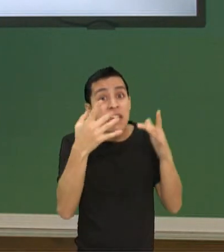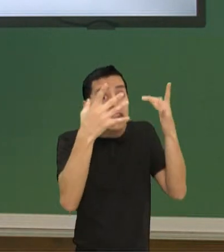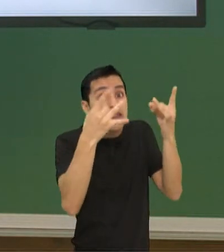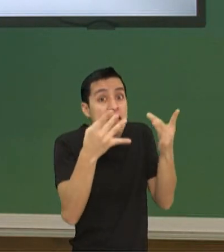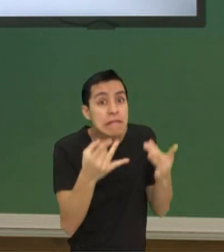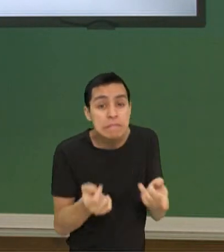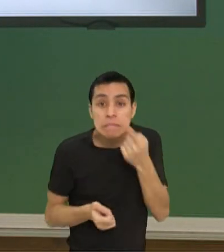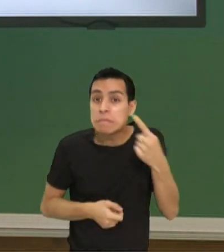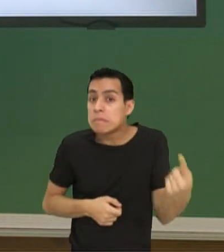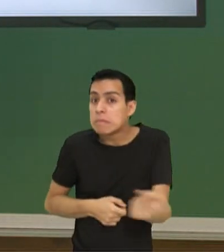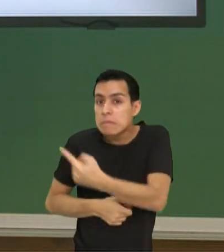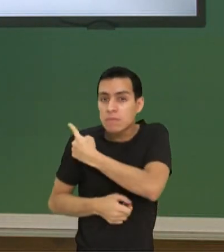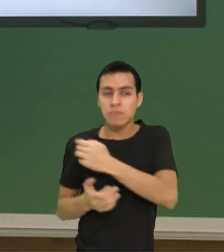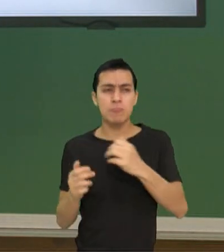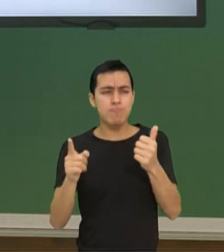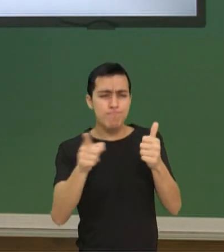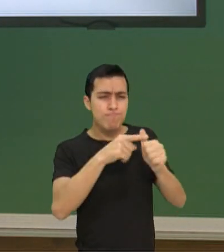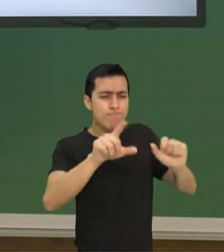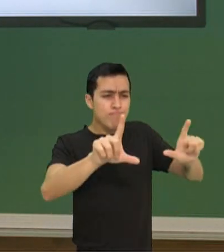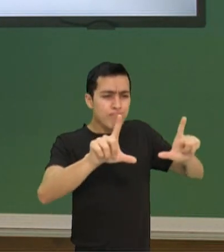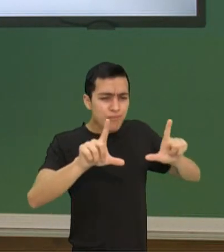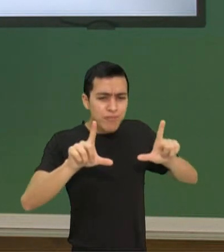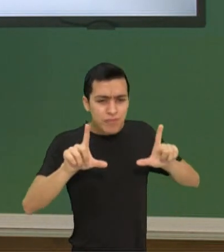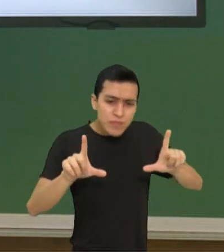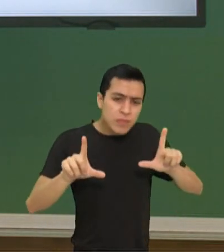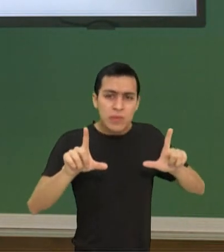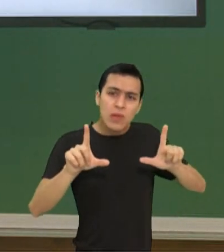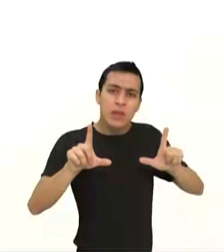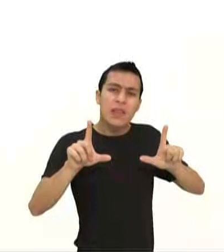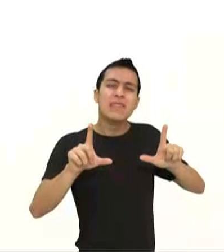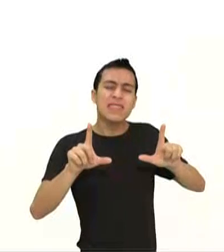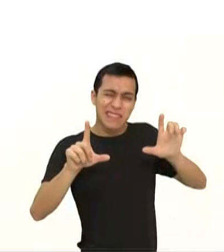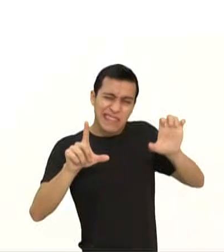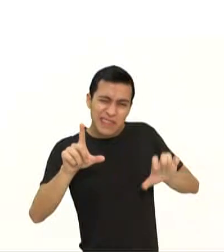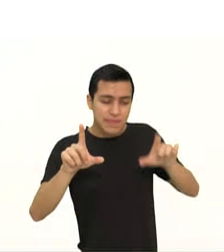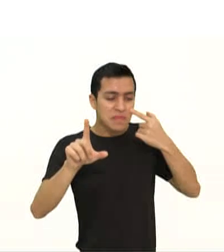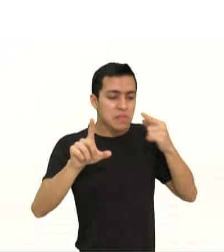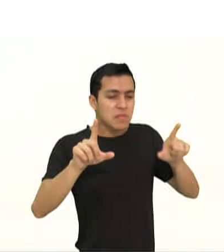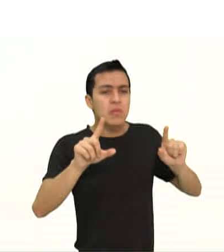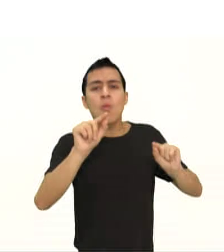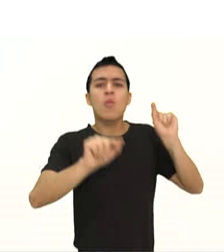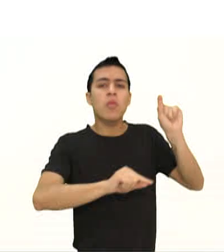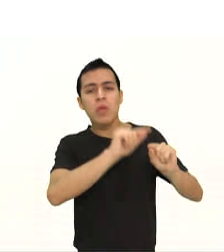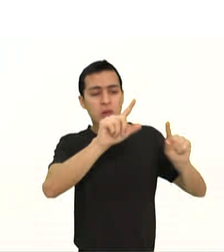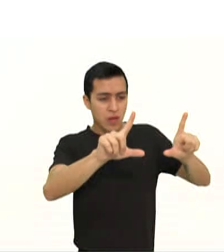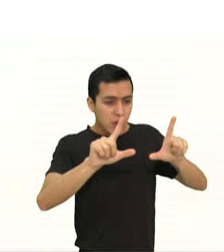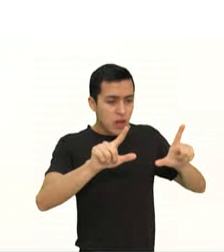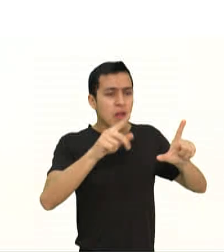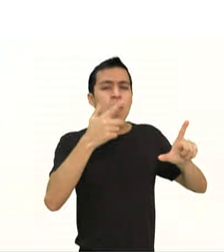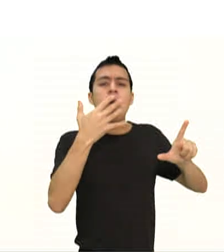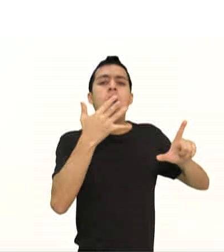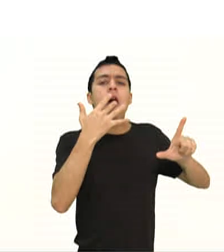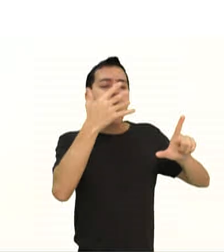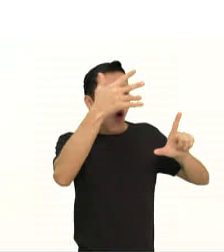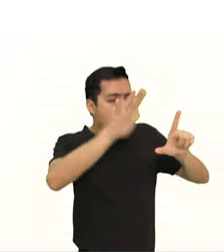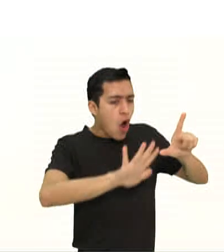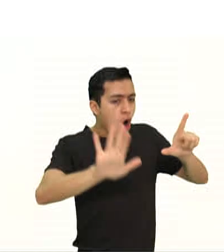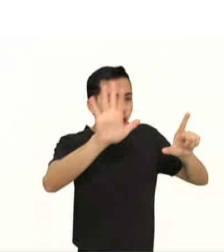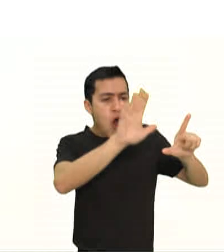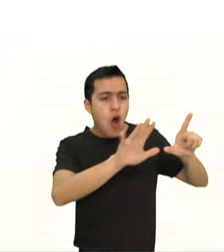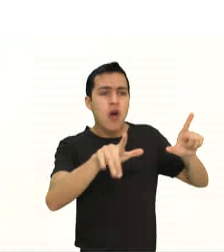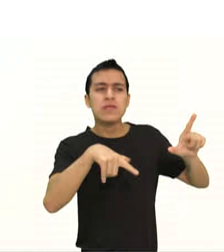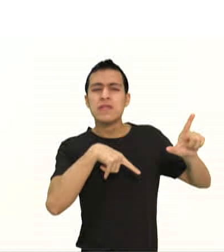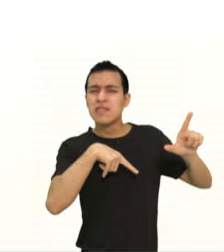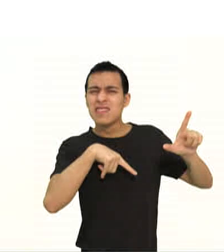vou pegar a primeira parte, a parte da esquerda. O que você está observando aqui? Observa bem, observe as cores, né? A gente